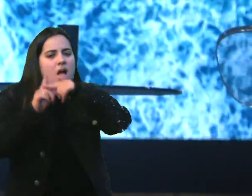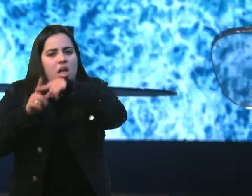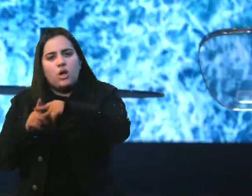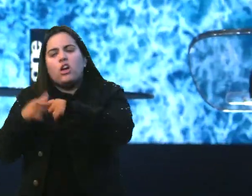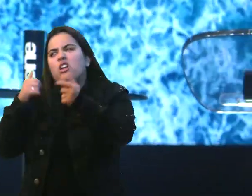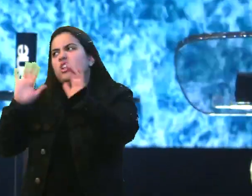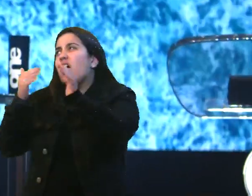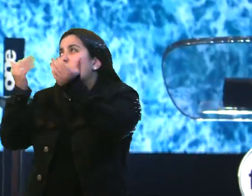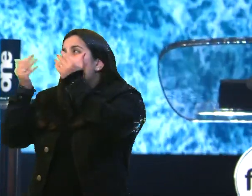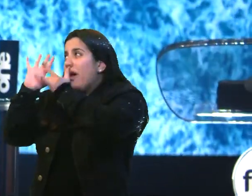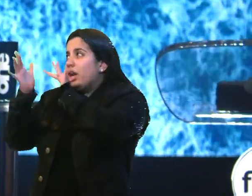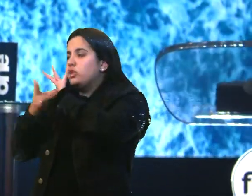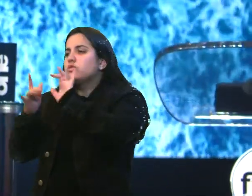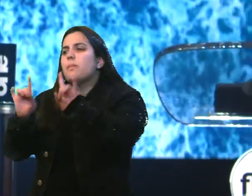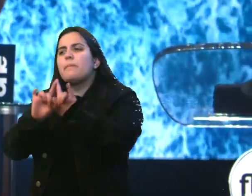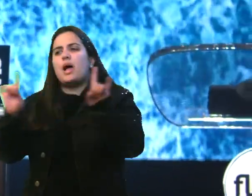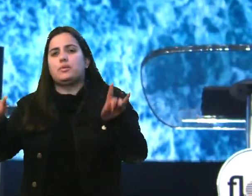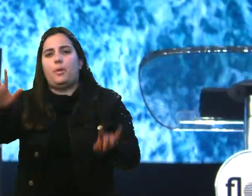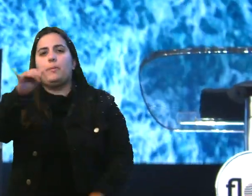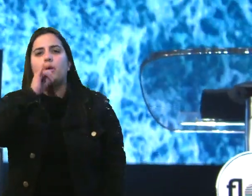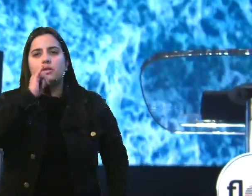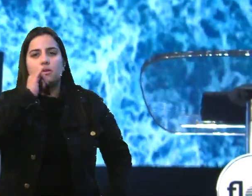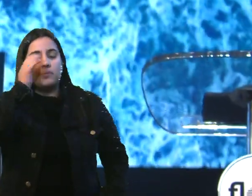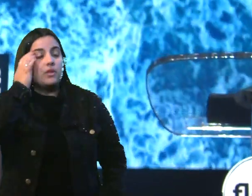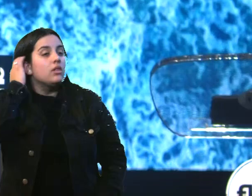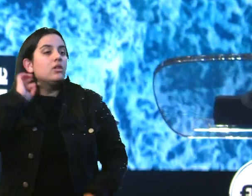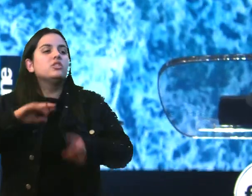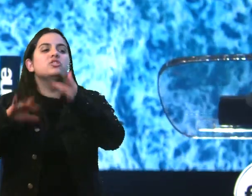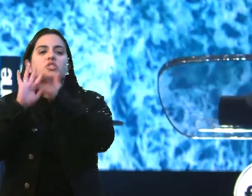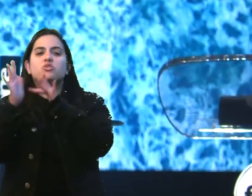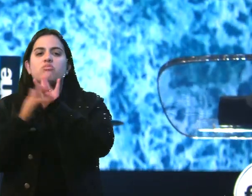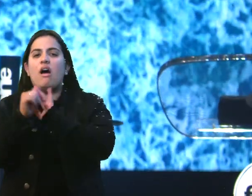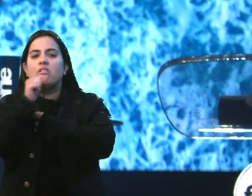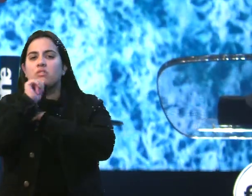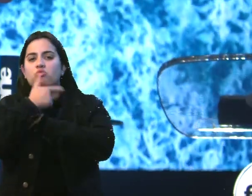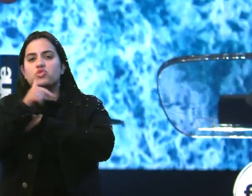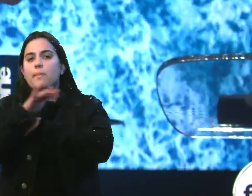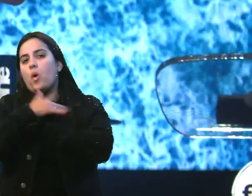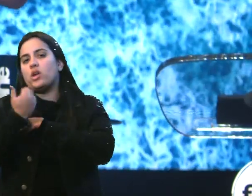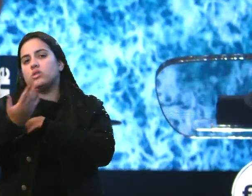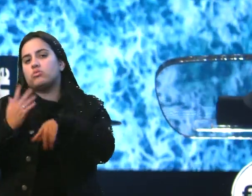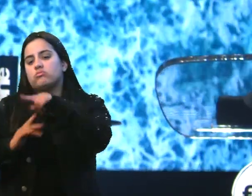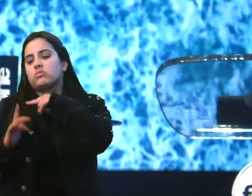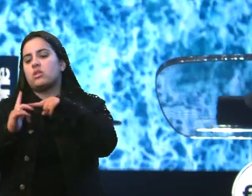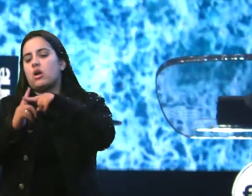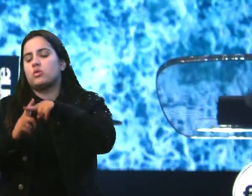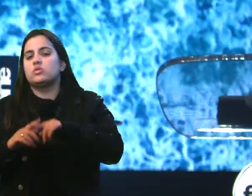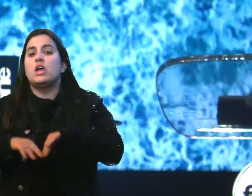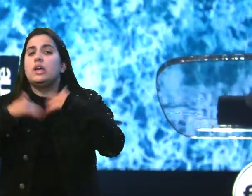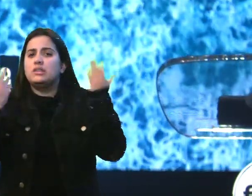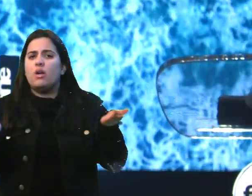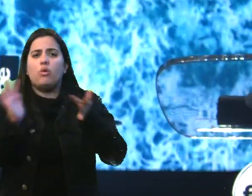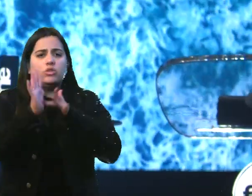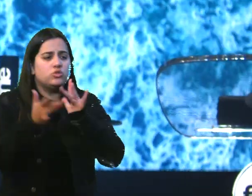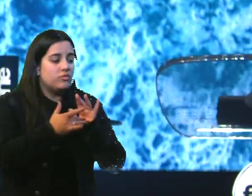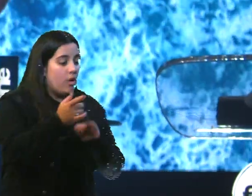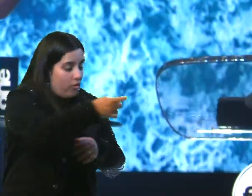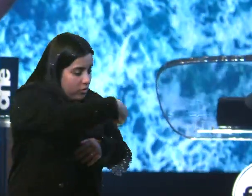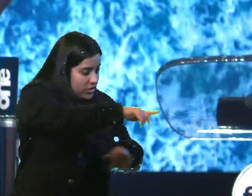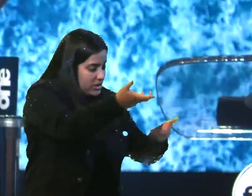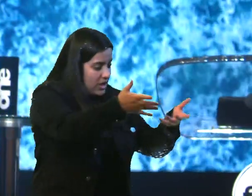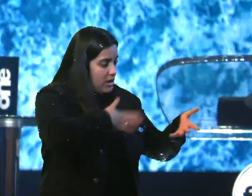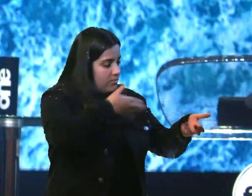Porém, se você for parar para pensar, Jesus ainda não tinha morrido na cruz. Então, quando ele falou, se você quer ser meu